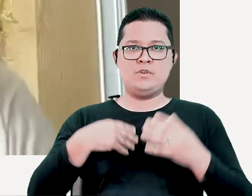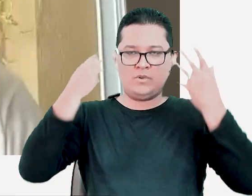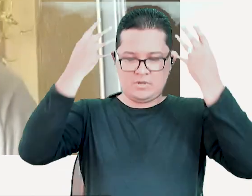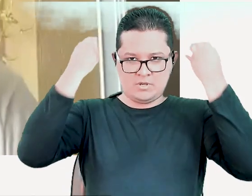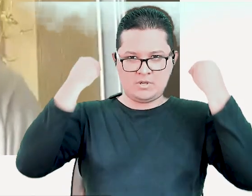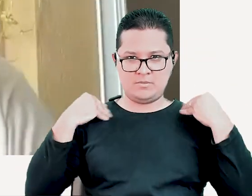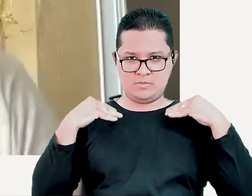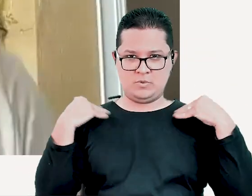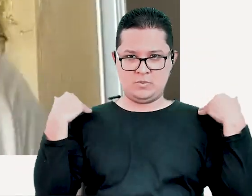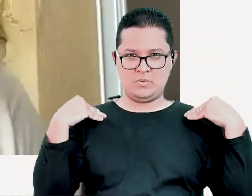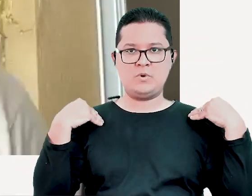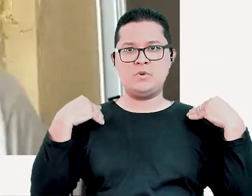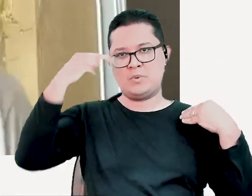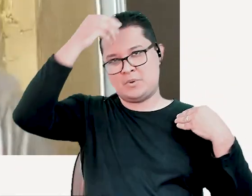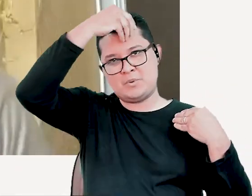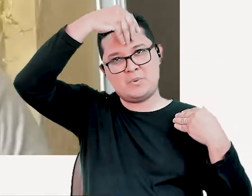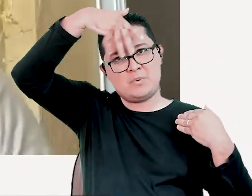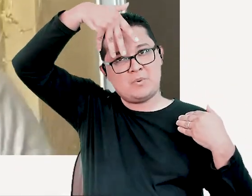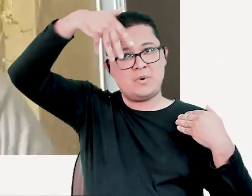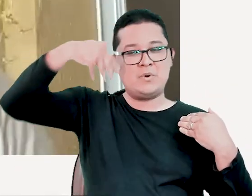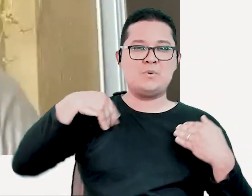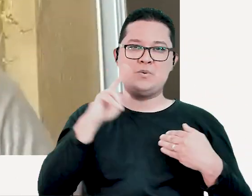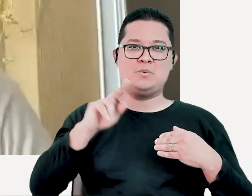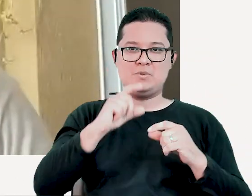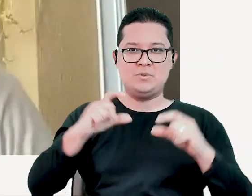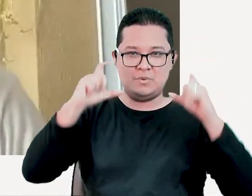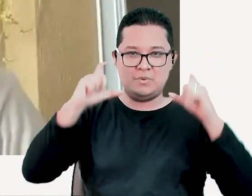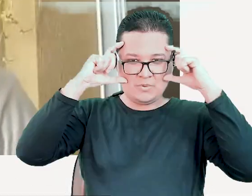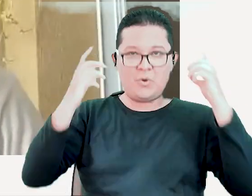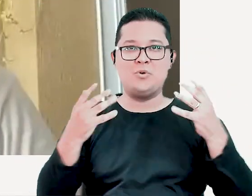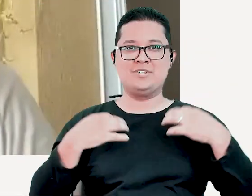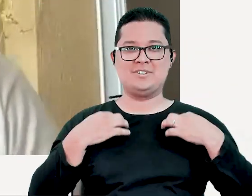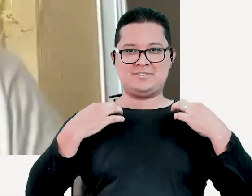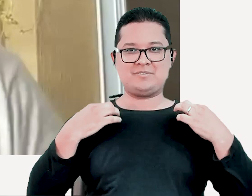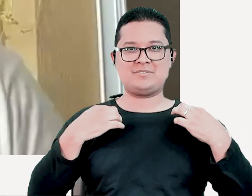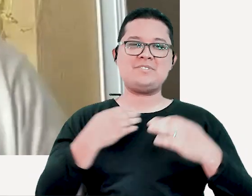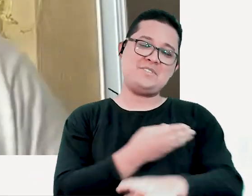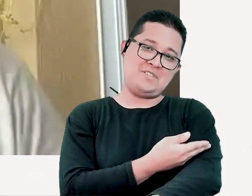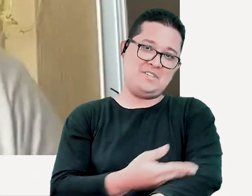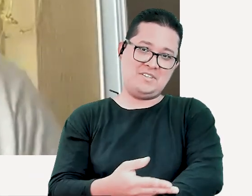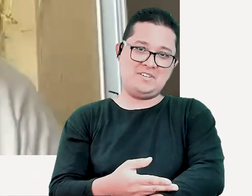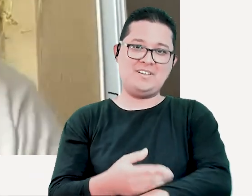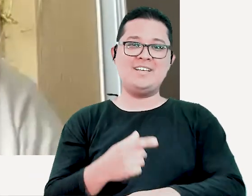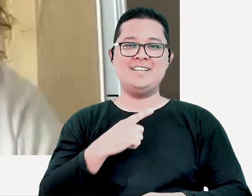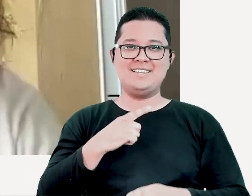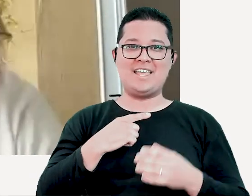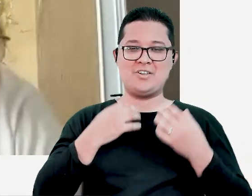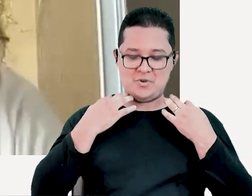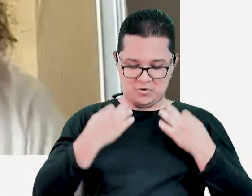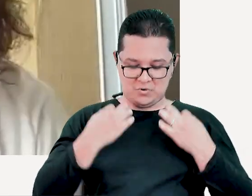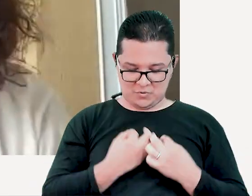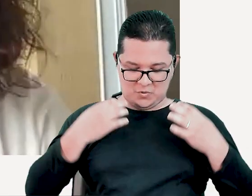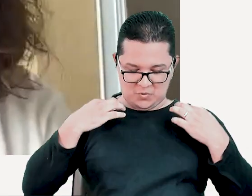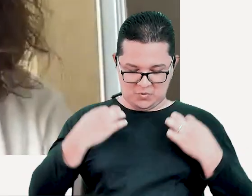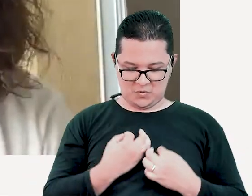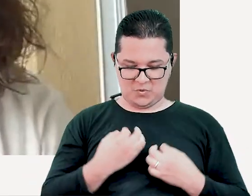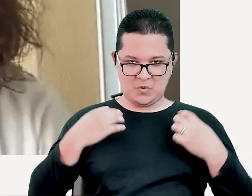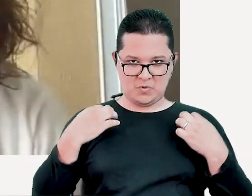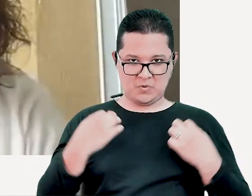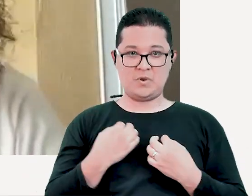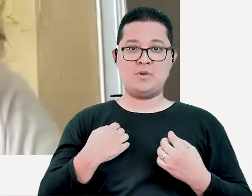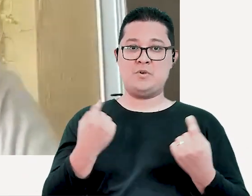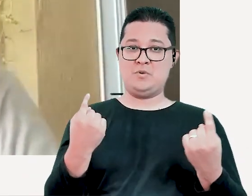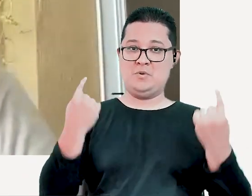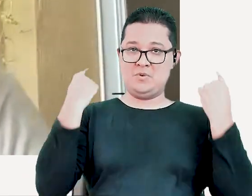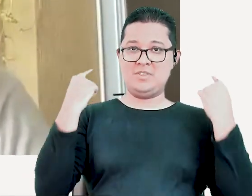uso óculos. Hoje eu tô com uma camiseta branca, tenho alguns colares por aqui e o meu fundo tem